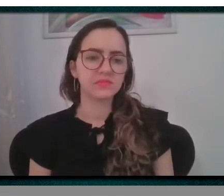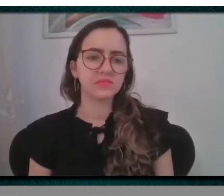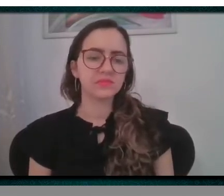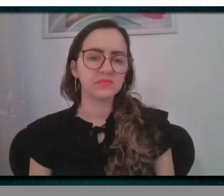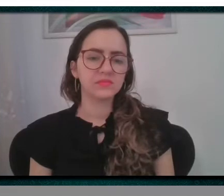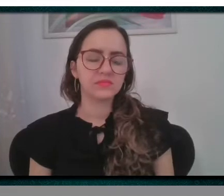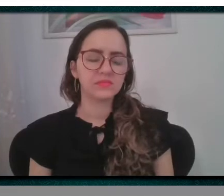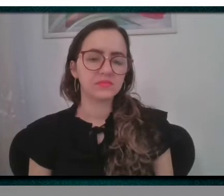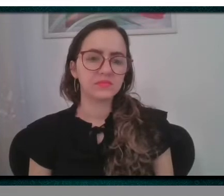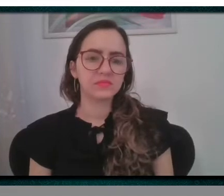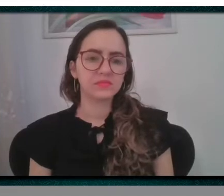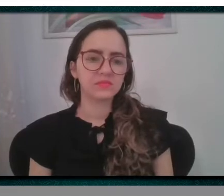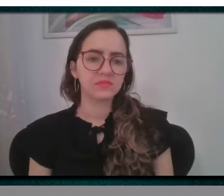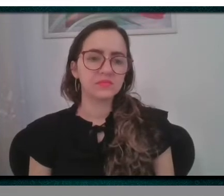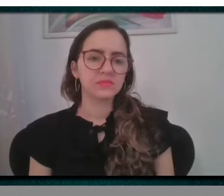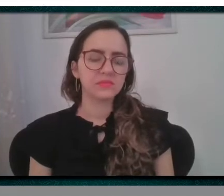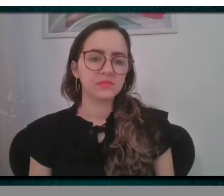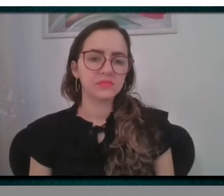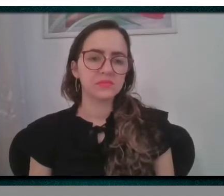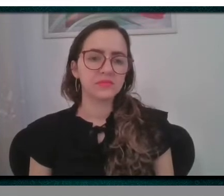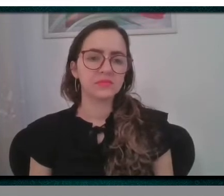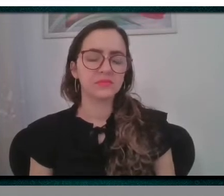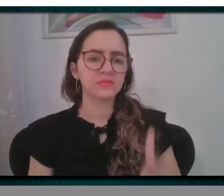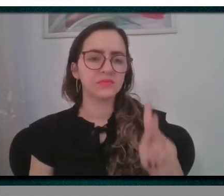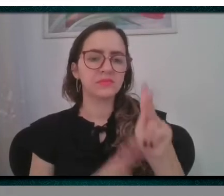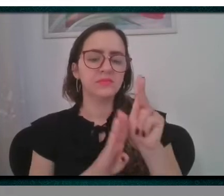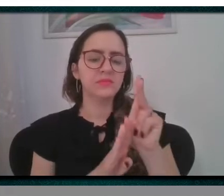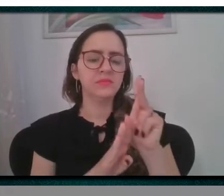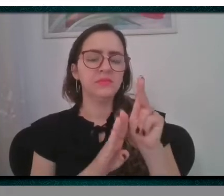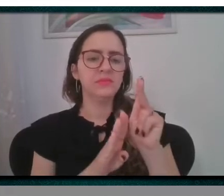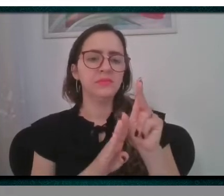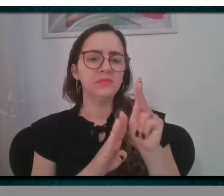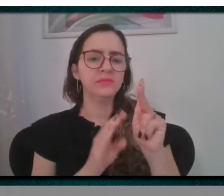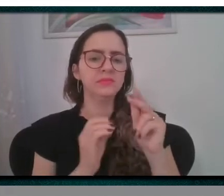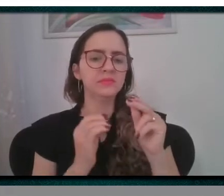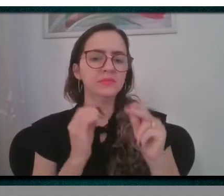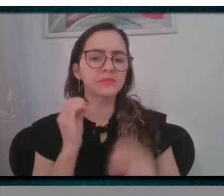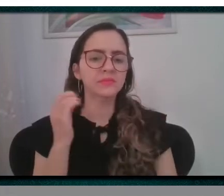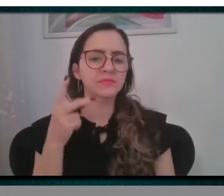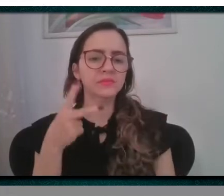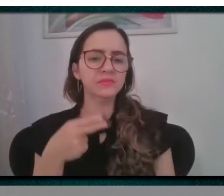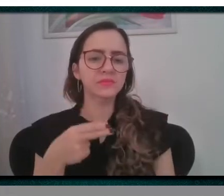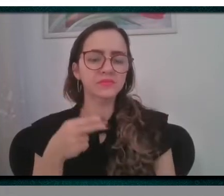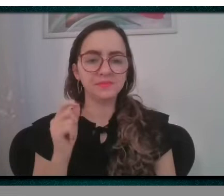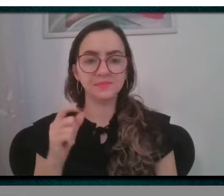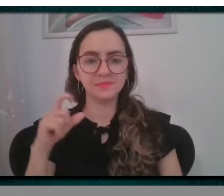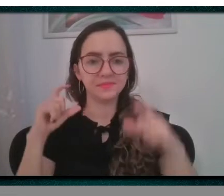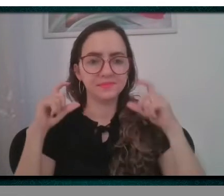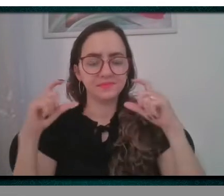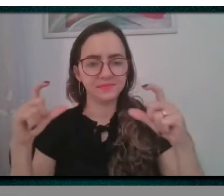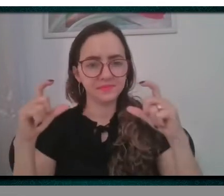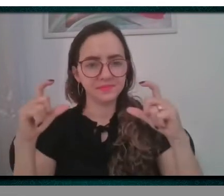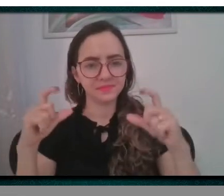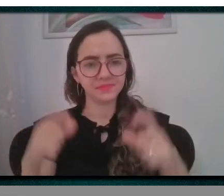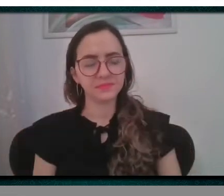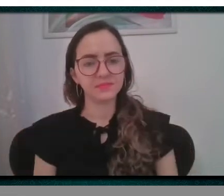E aí o Kb, então, vai ser igual justamente a mesma fórmula de todas que a gente está trabalhando. Vai ser